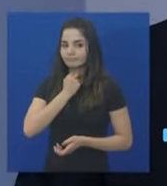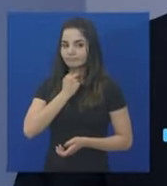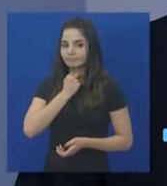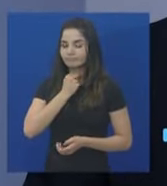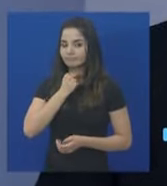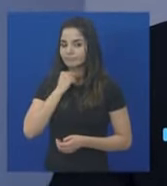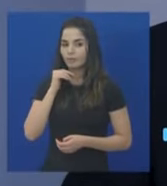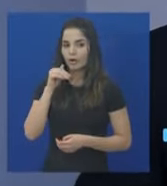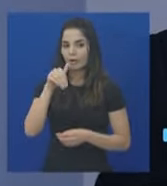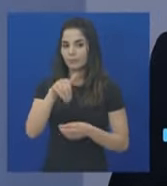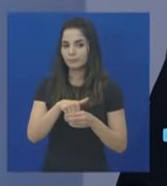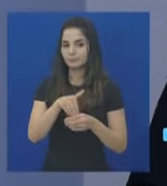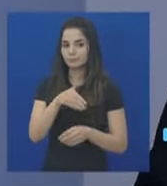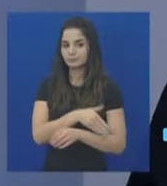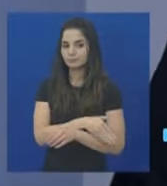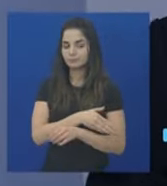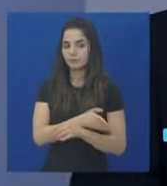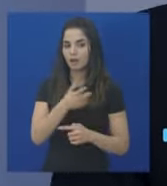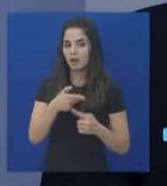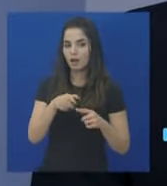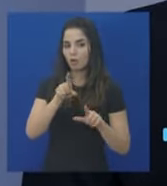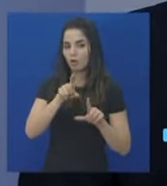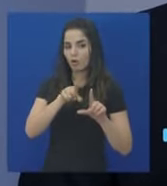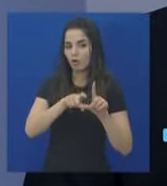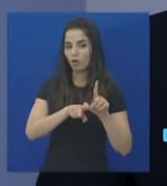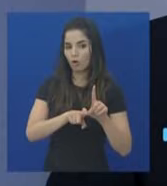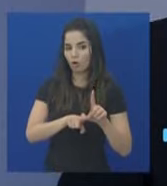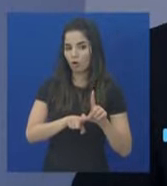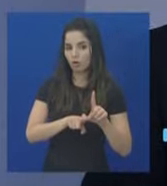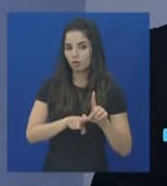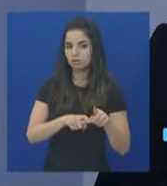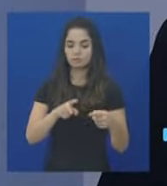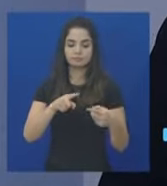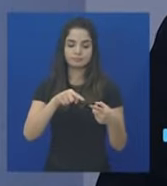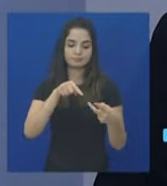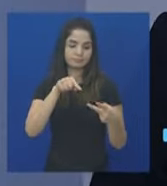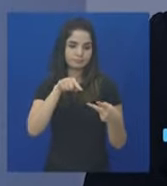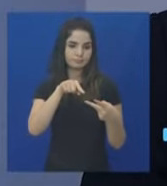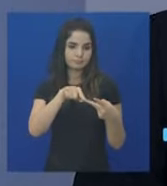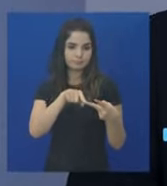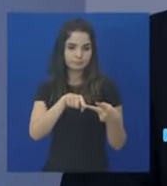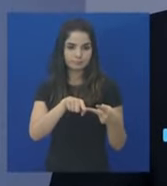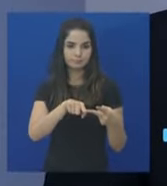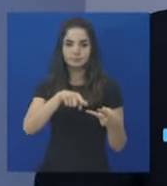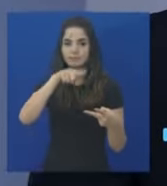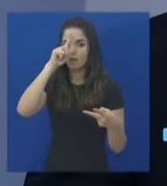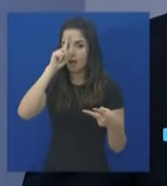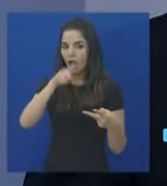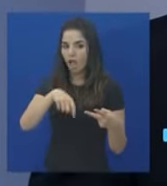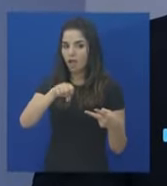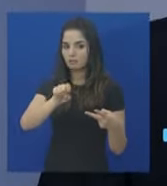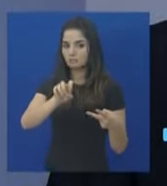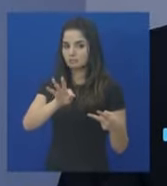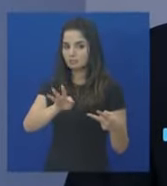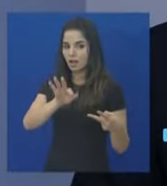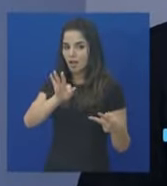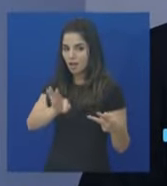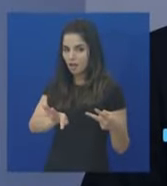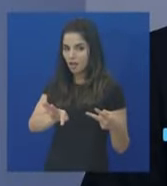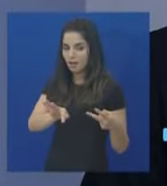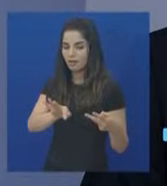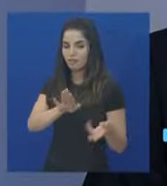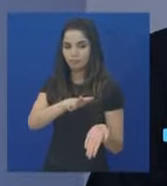rejeitadas na Câmara Municipal, por conta de condenação no STF, que está com embargo de